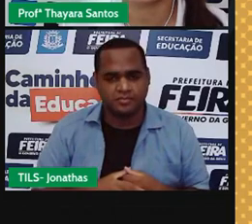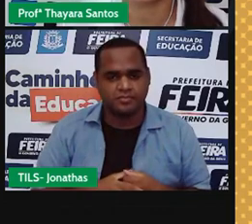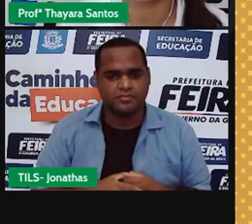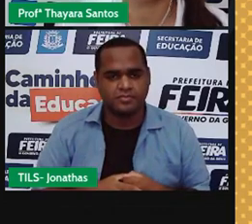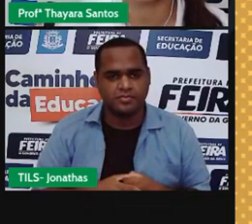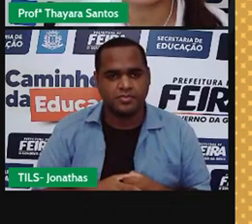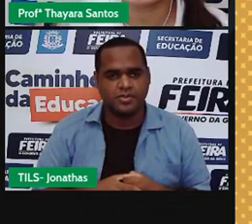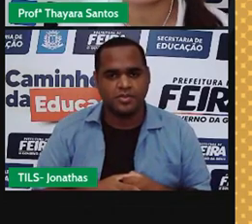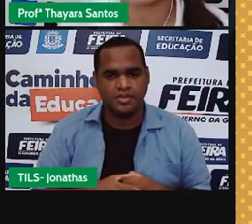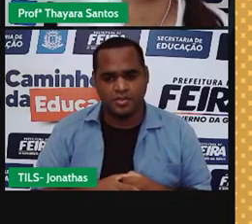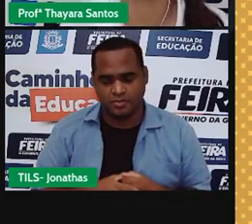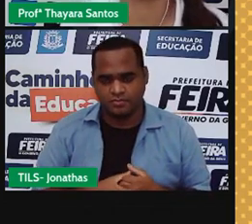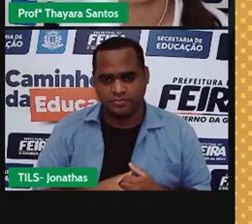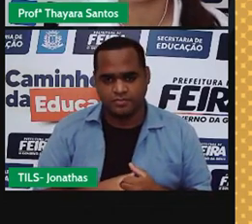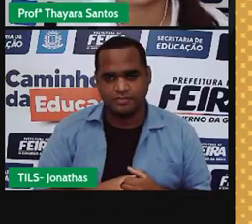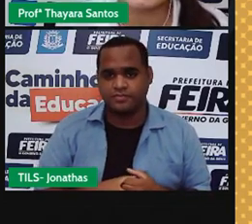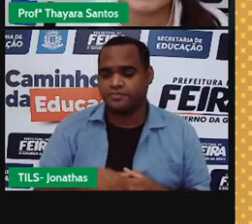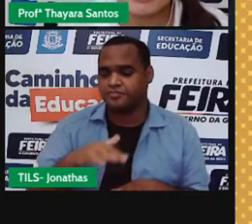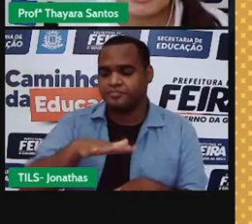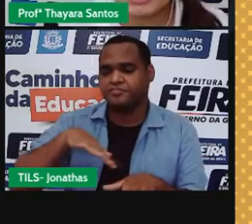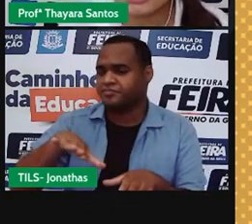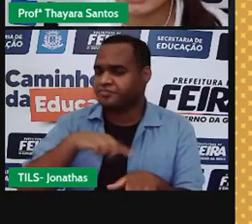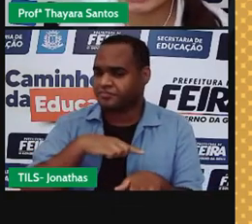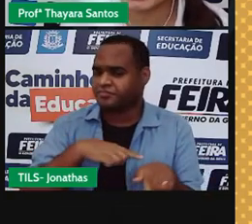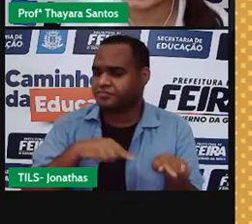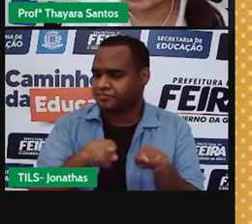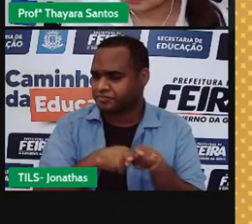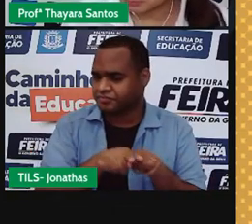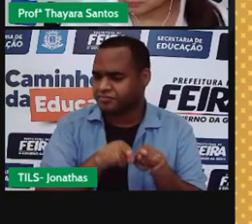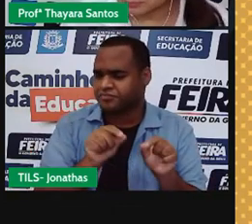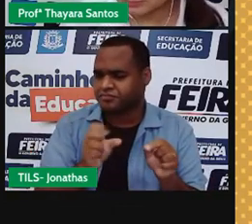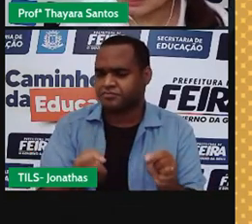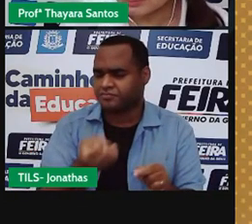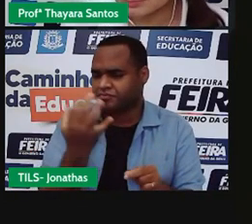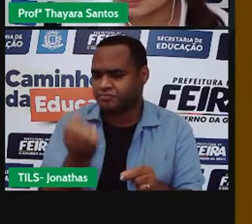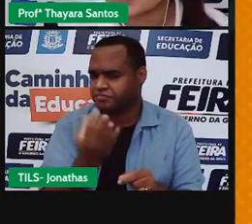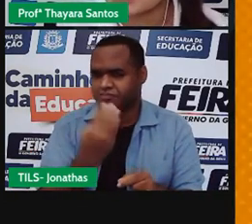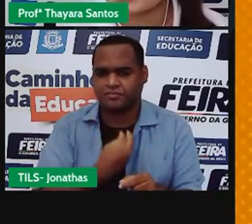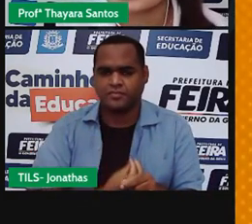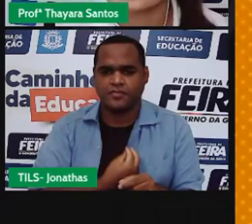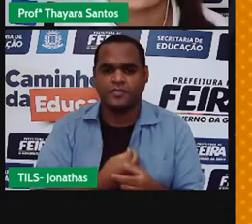também saber qual é o espaço que elas ocupam de fato.